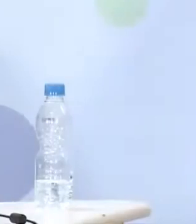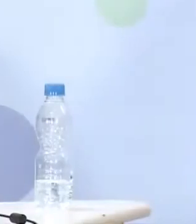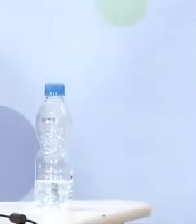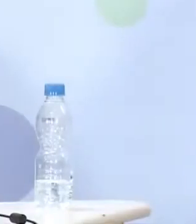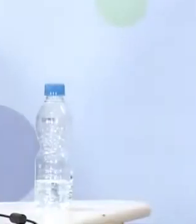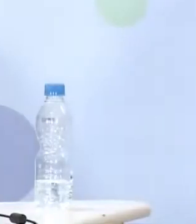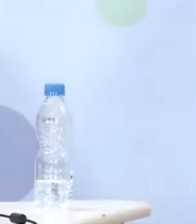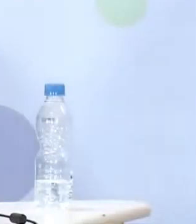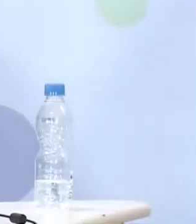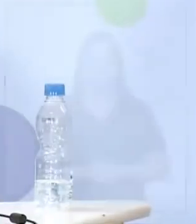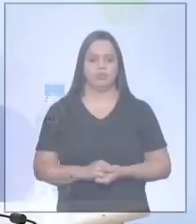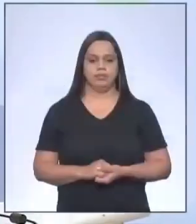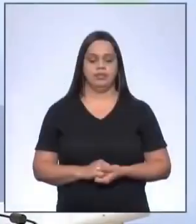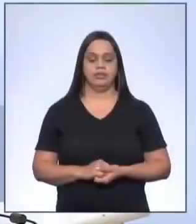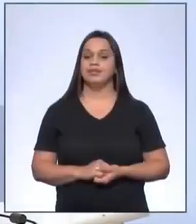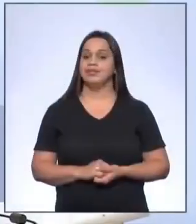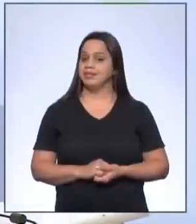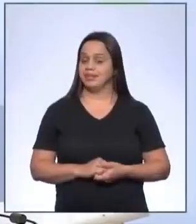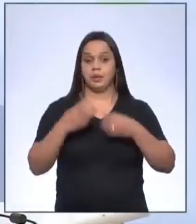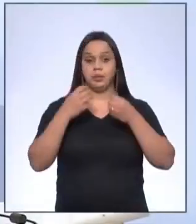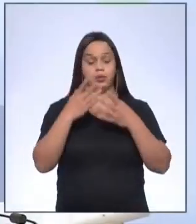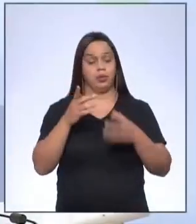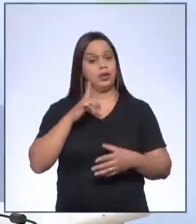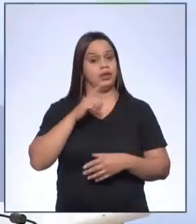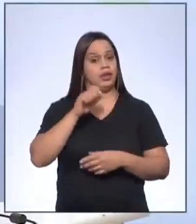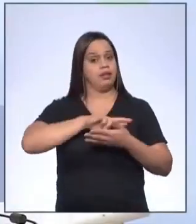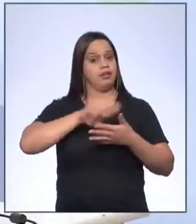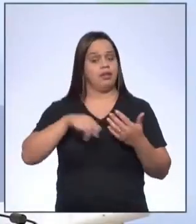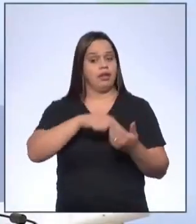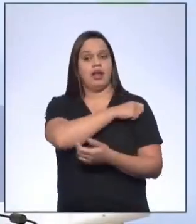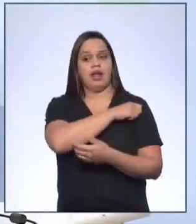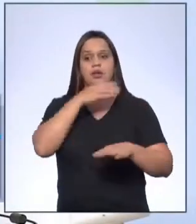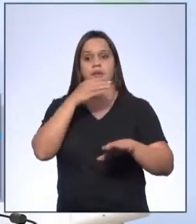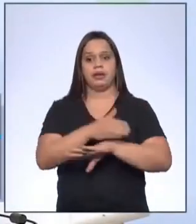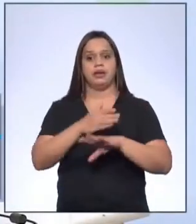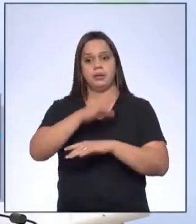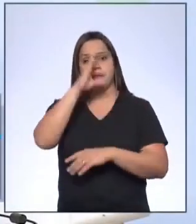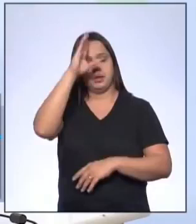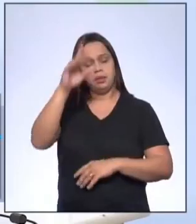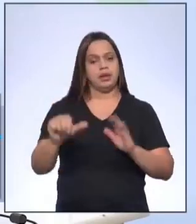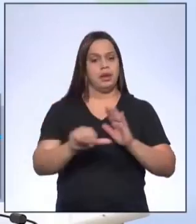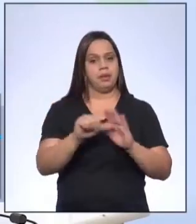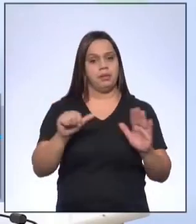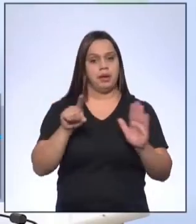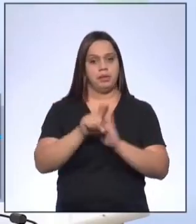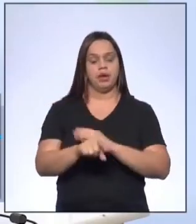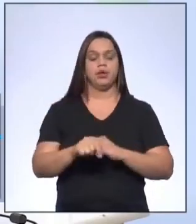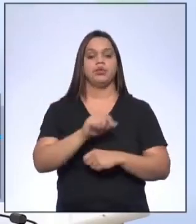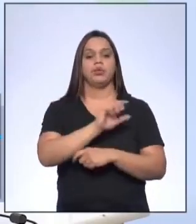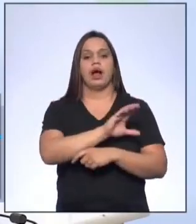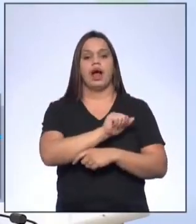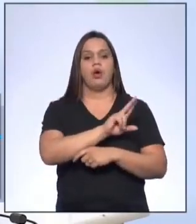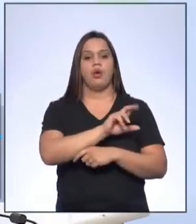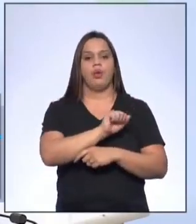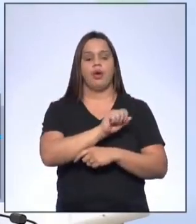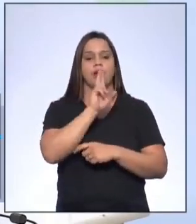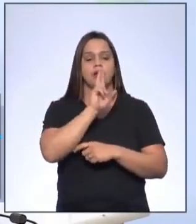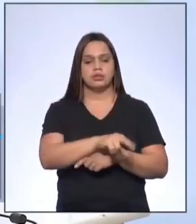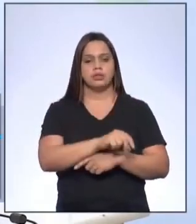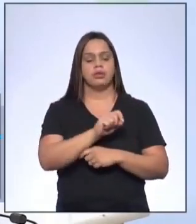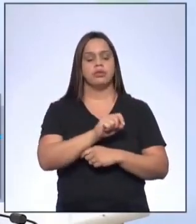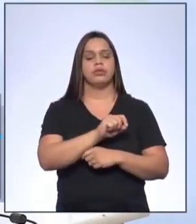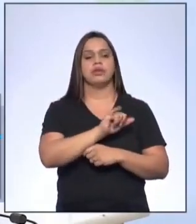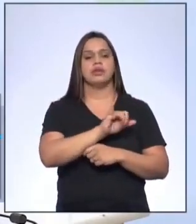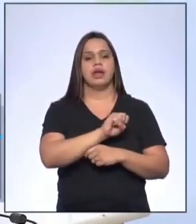É isso aí, muito bom aqui, ó. Bastante gente participando aí, principalmente na primeira questão, né? O Cauã e a Isabelle respondendo que o transporte